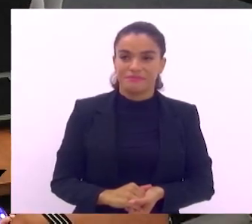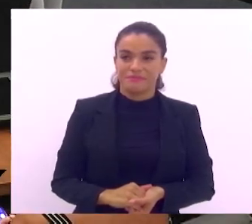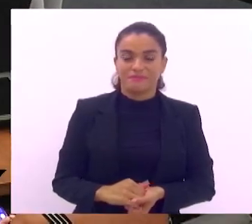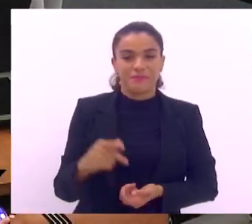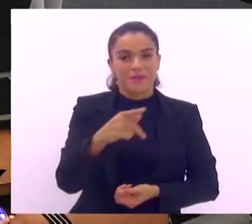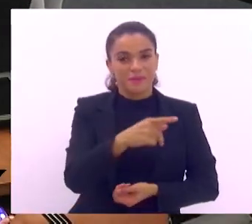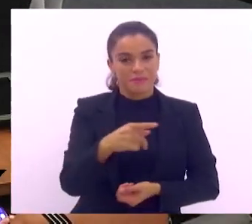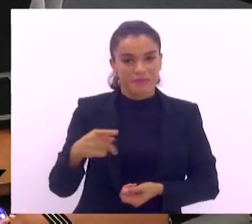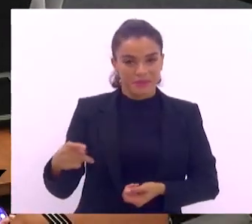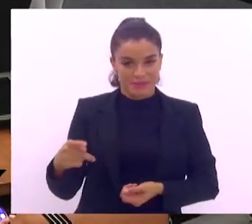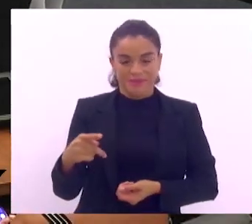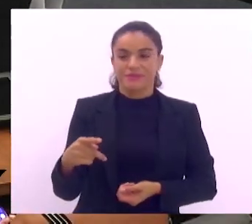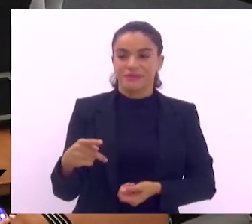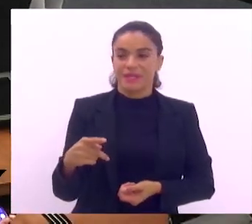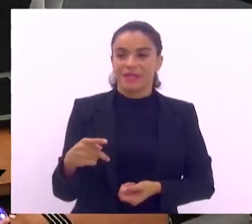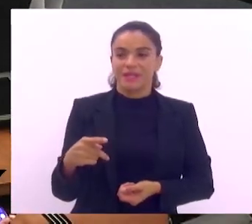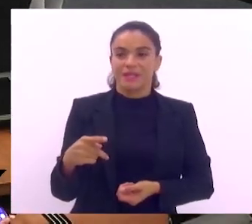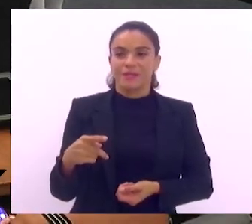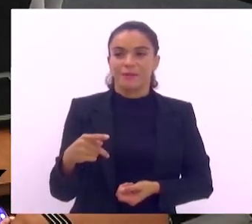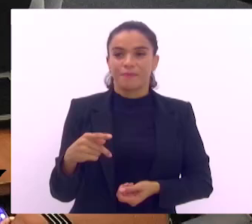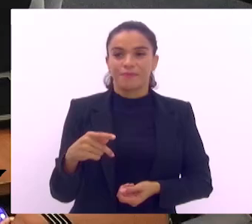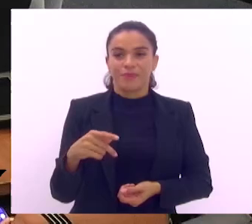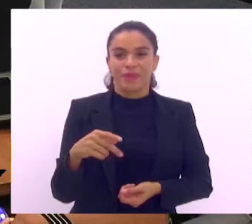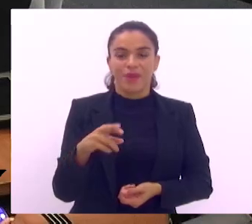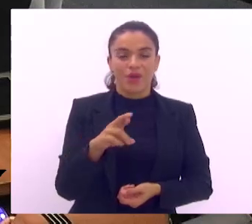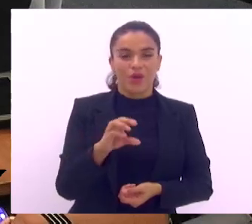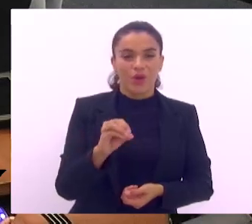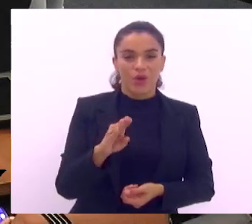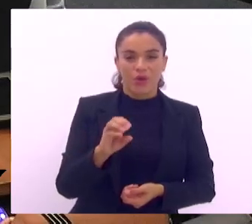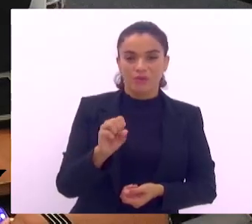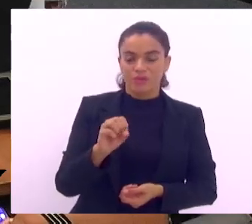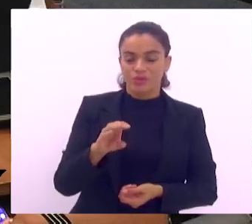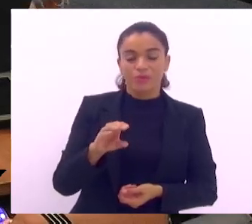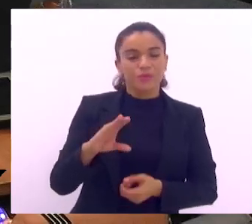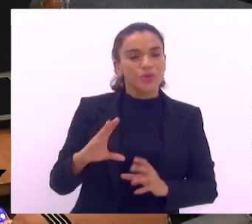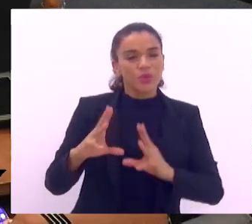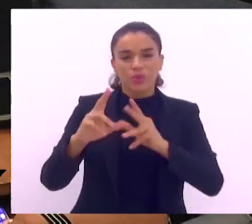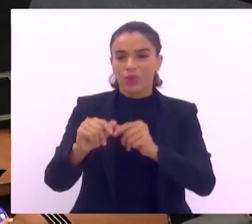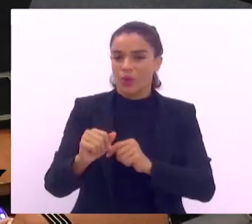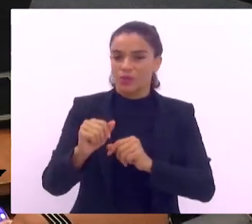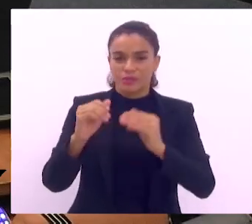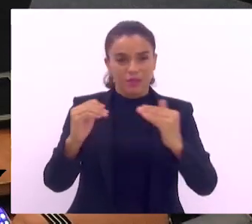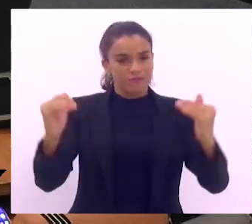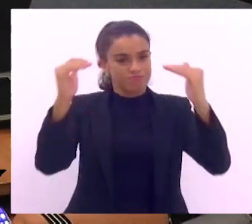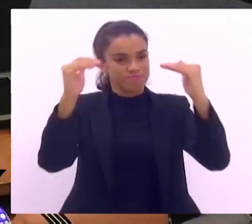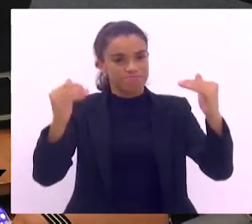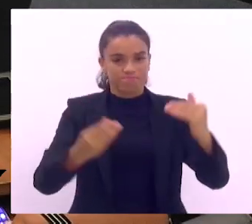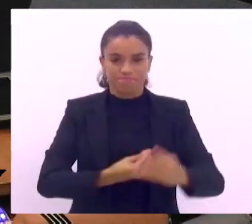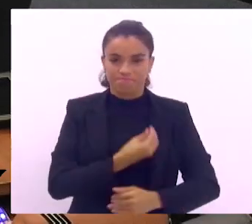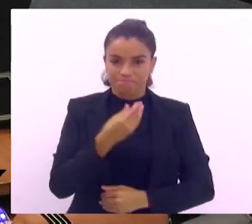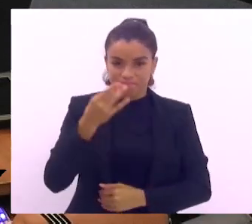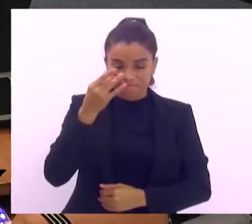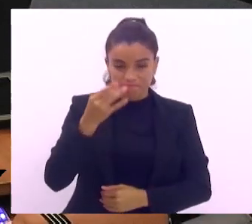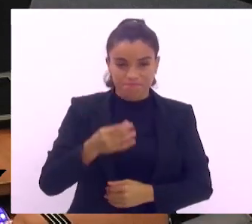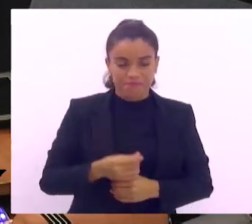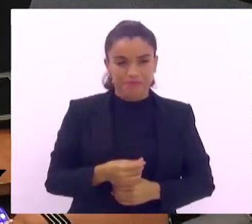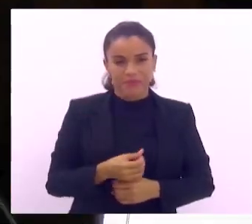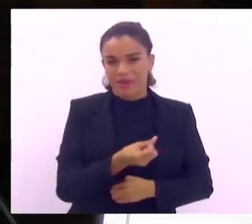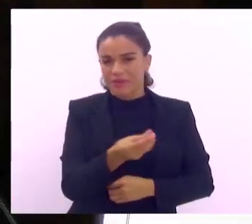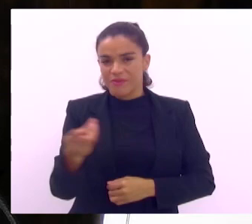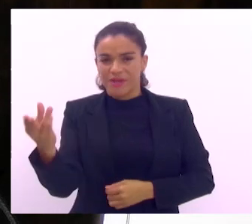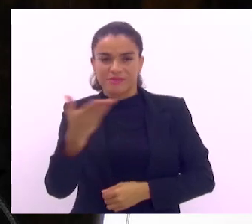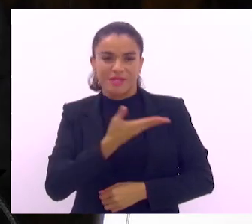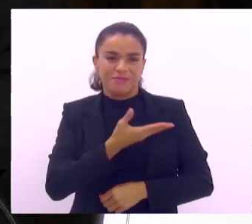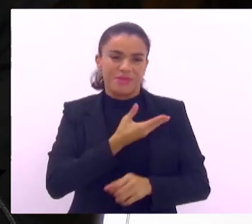Presidente Vlamir, presidente Robson Maia, demais autoridades aqui presentes, inúmeros amigos de